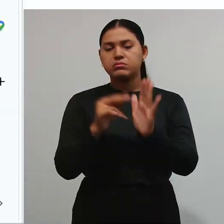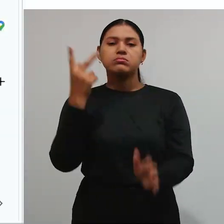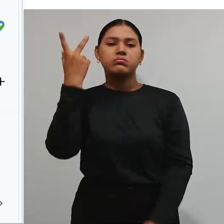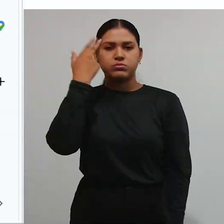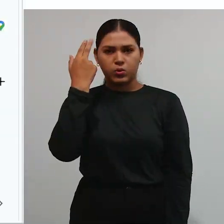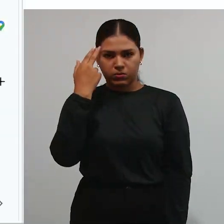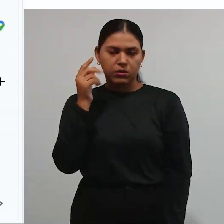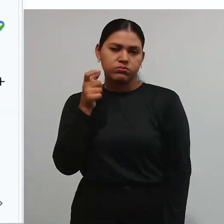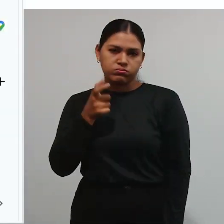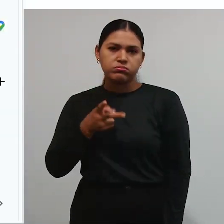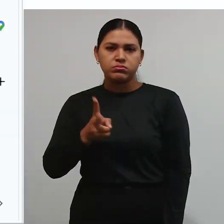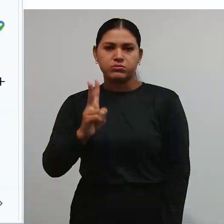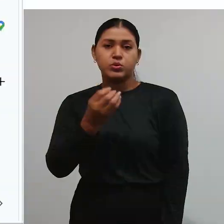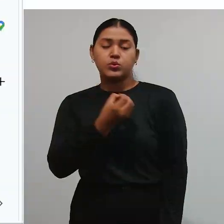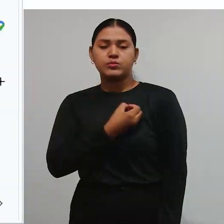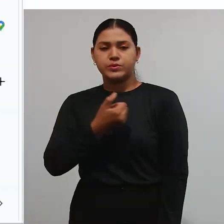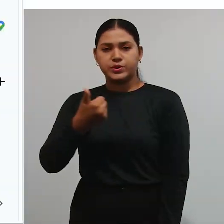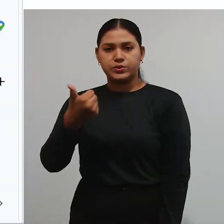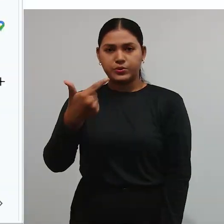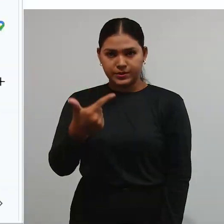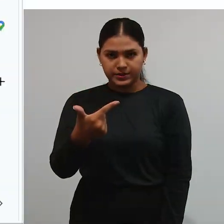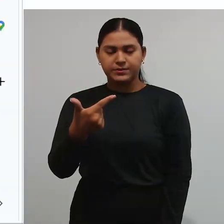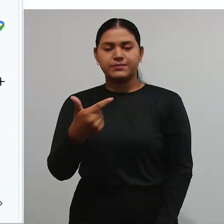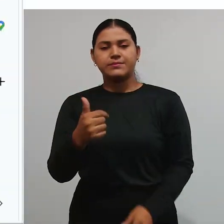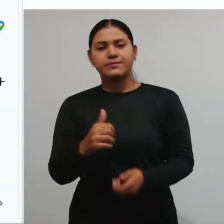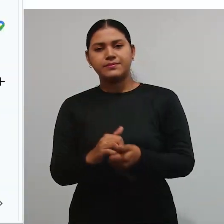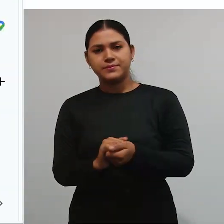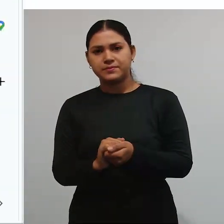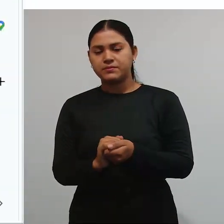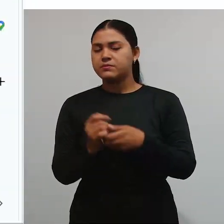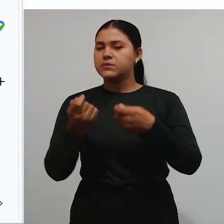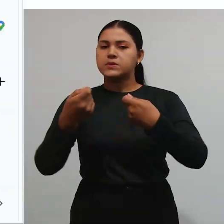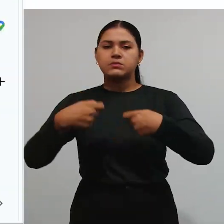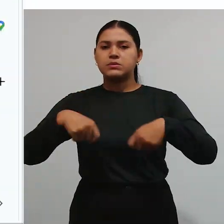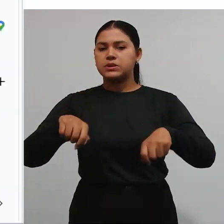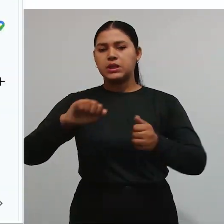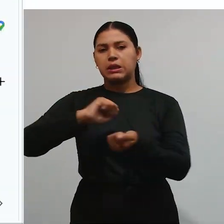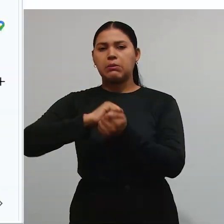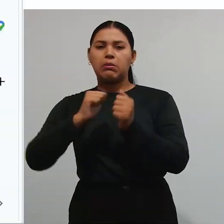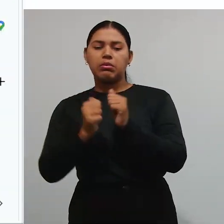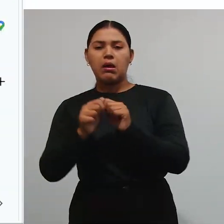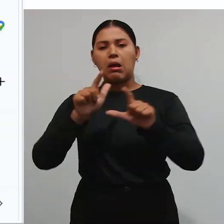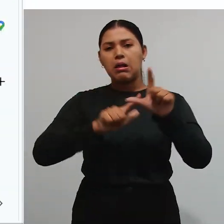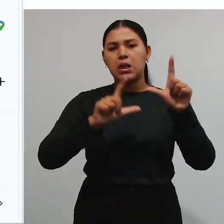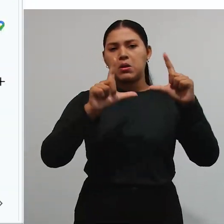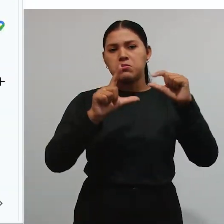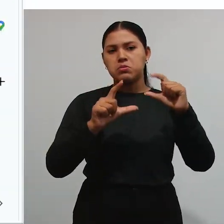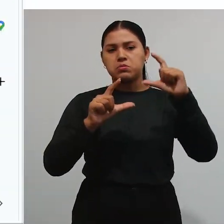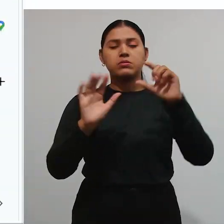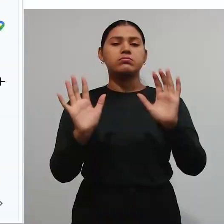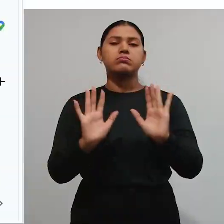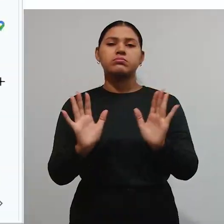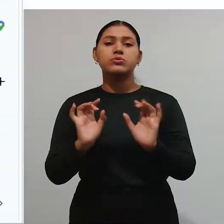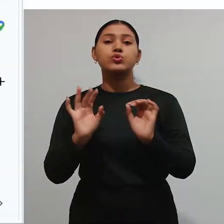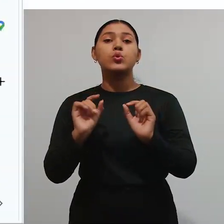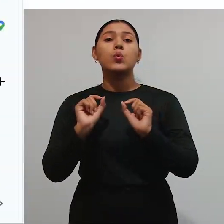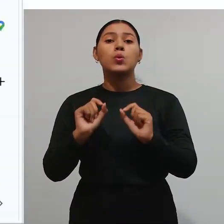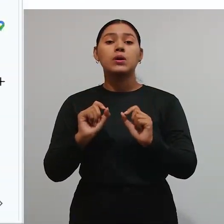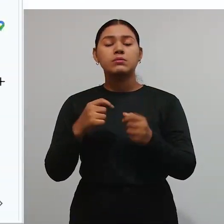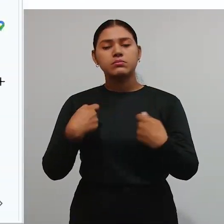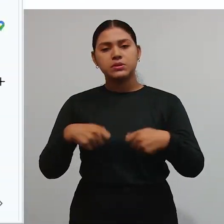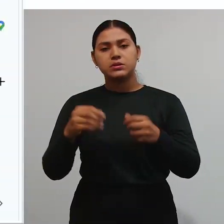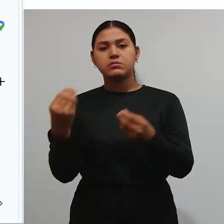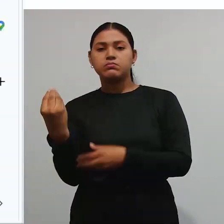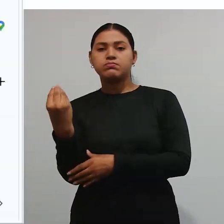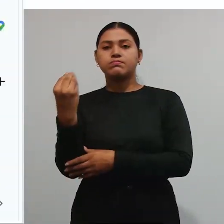12. Tamanho 12, não vai ter diferença. A única coisa que eu vou fazer são as aspas. São as aspas que vão